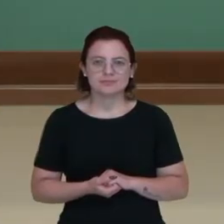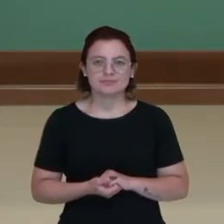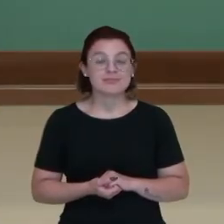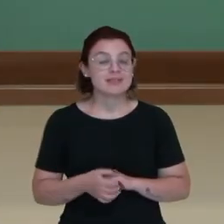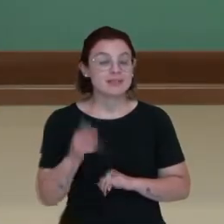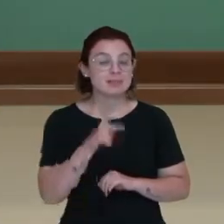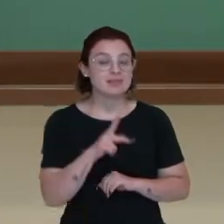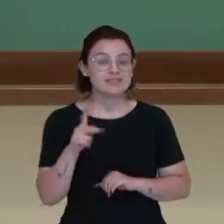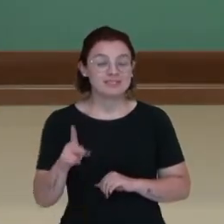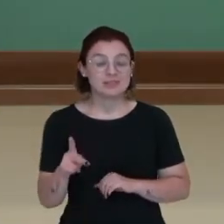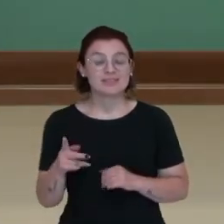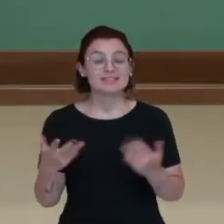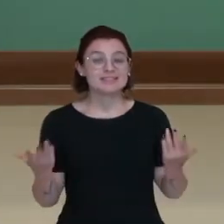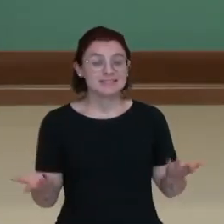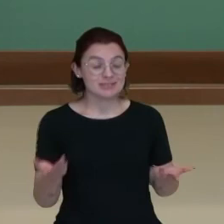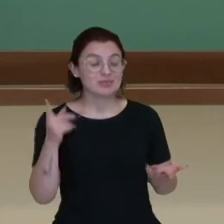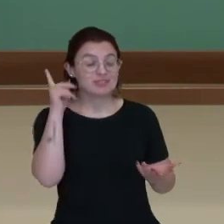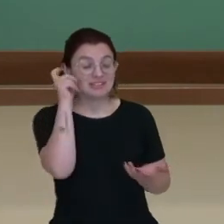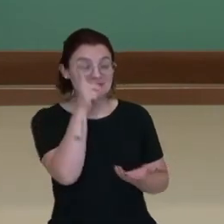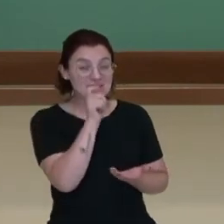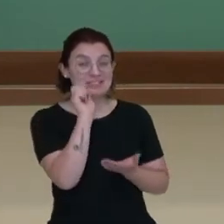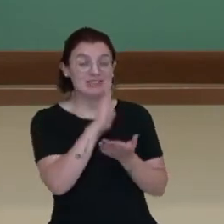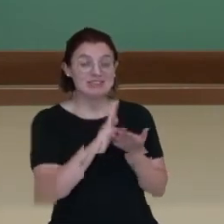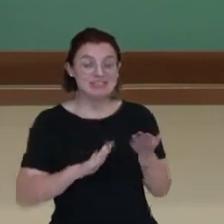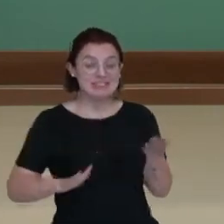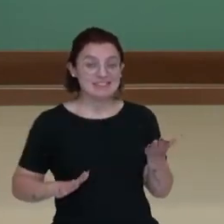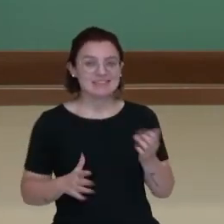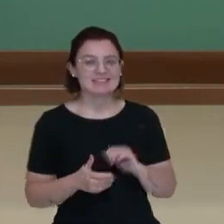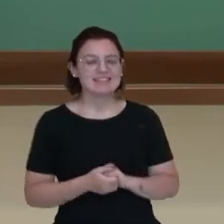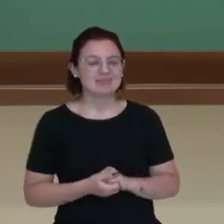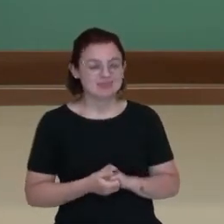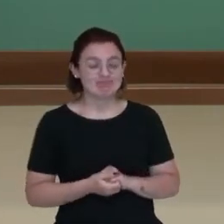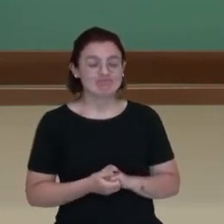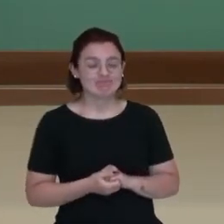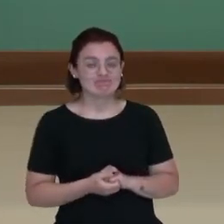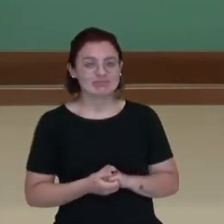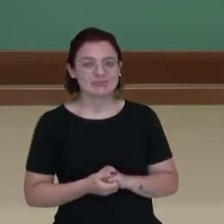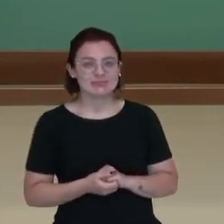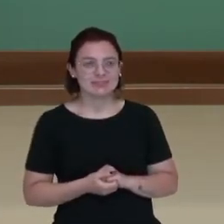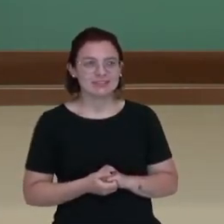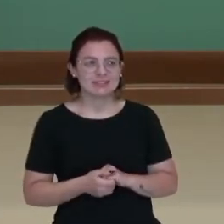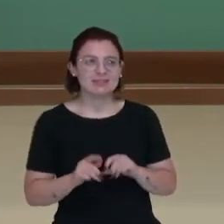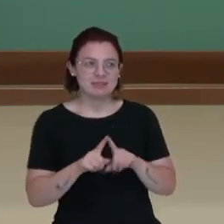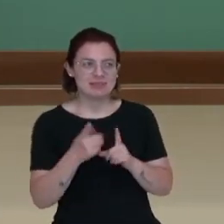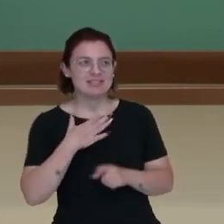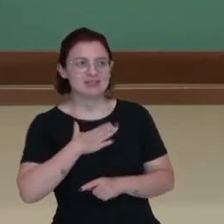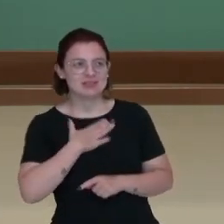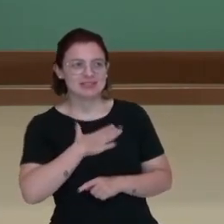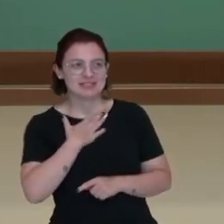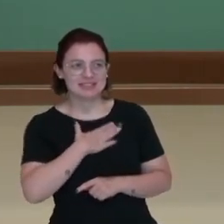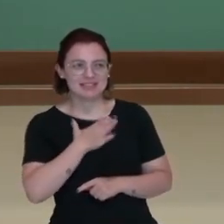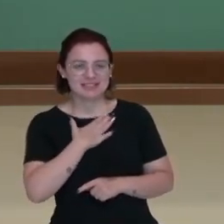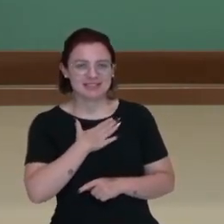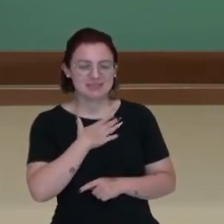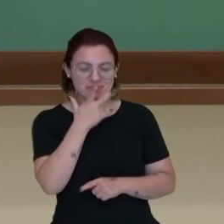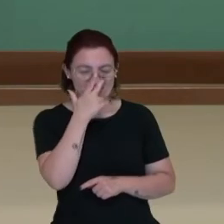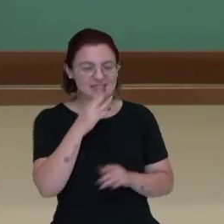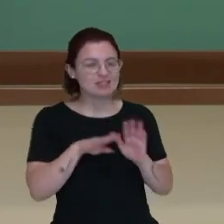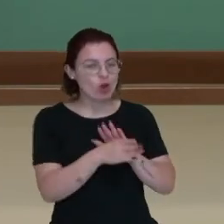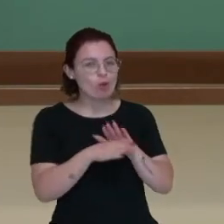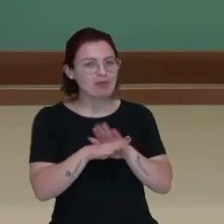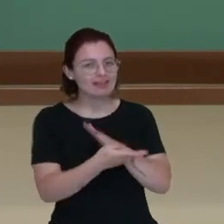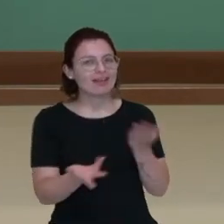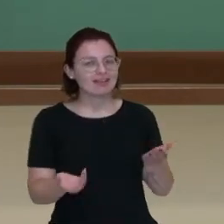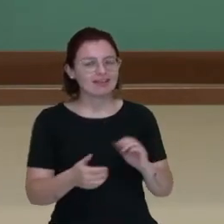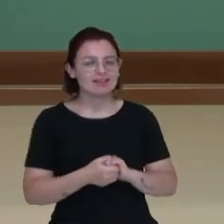Professor, que atividadezinha marota, hein, professor? Gostei dessa atividade, mexeu comigo,